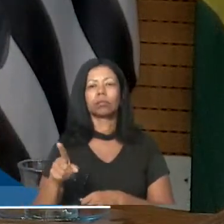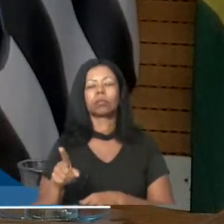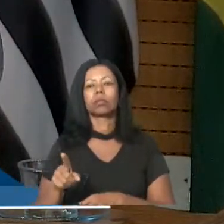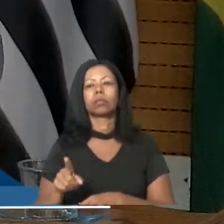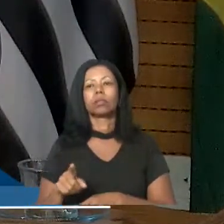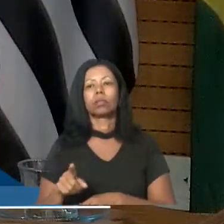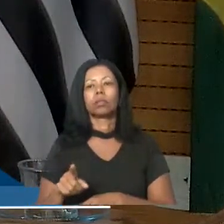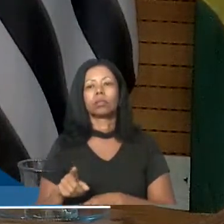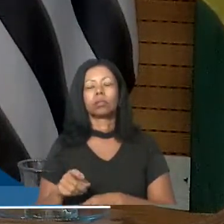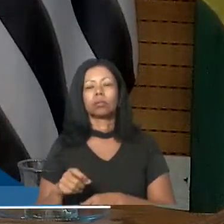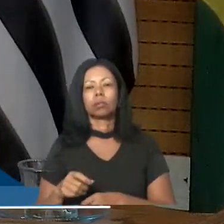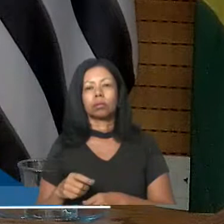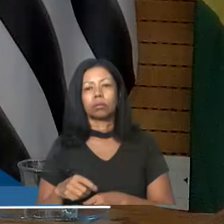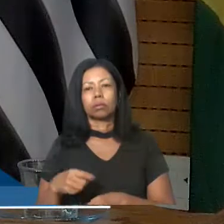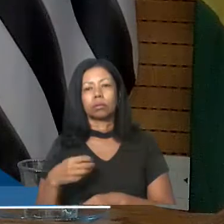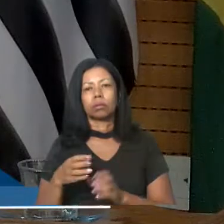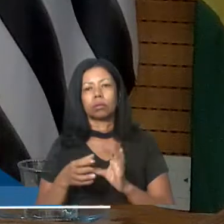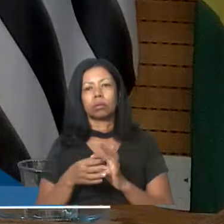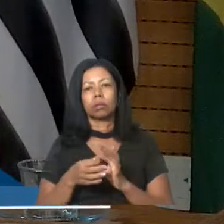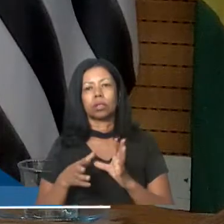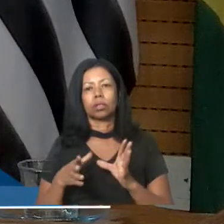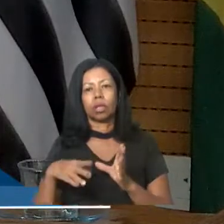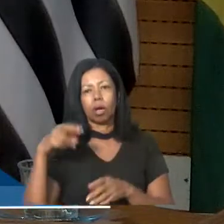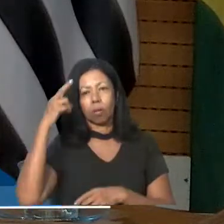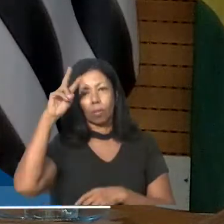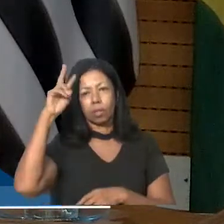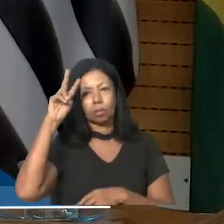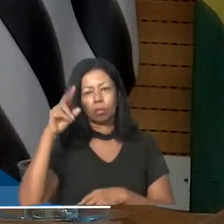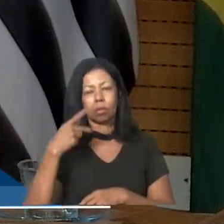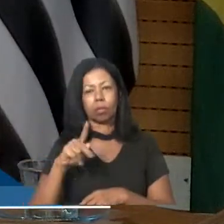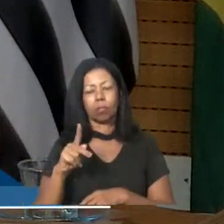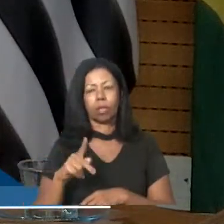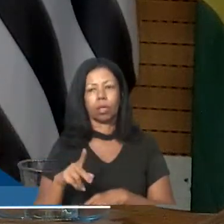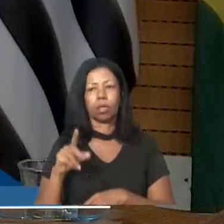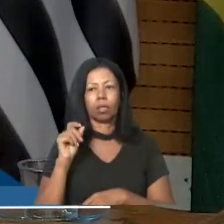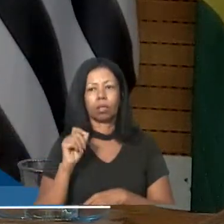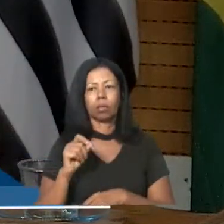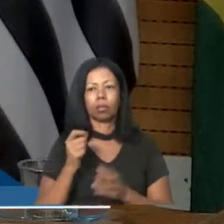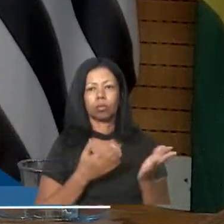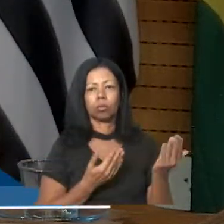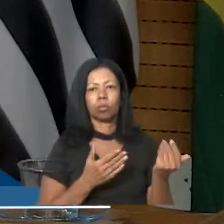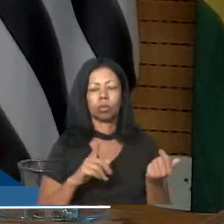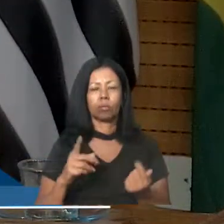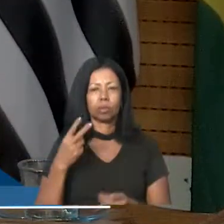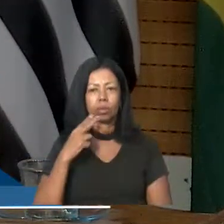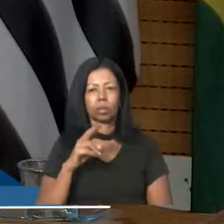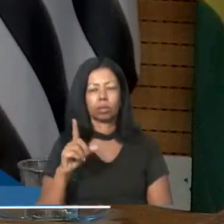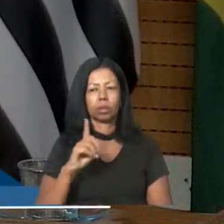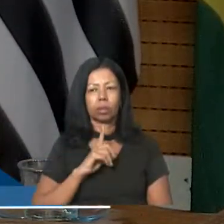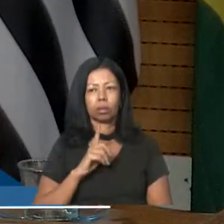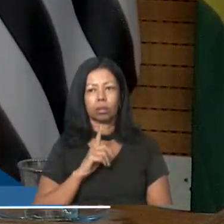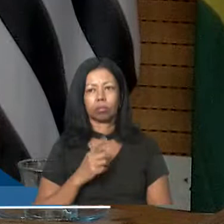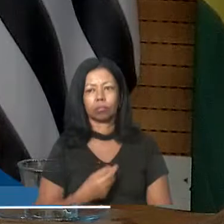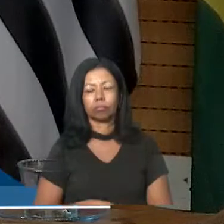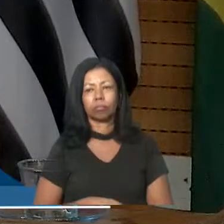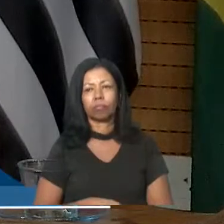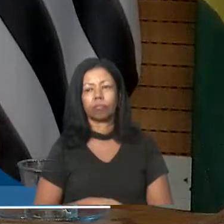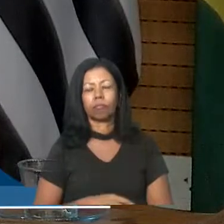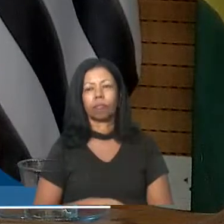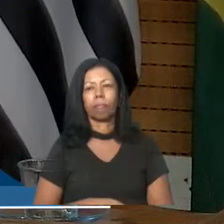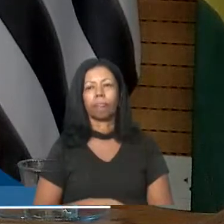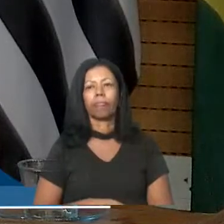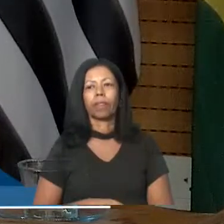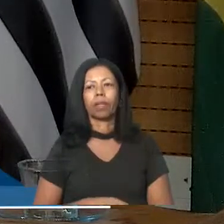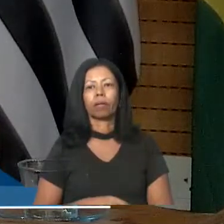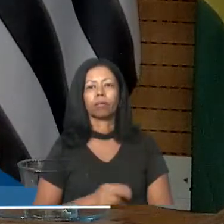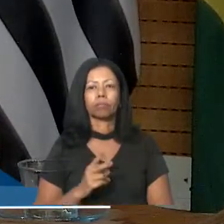que outro jovem venha e tenha condições. No último domingo, eu preciso fazer esse relato para vocês. Vereador Alessandro, eu costumo ir às